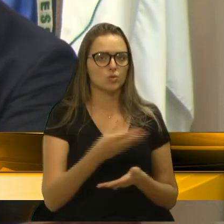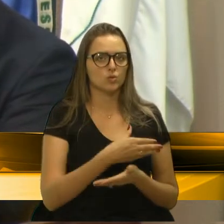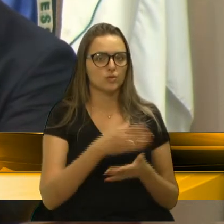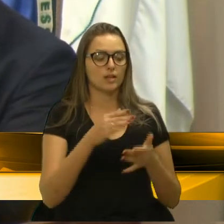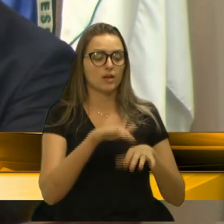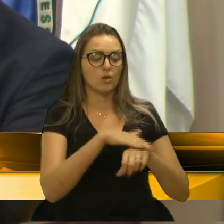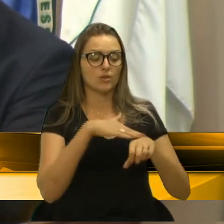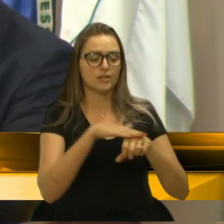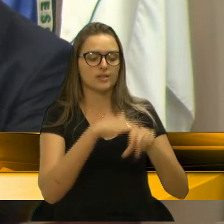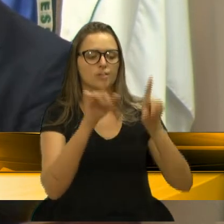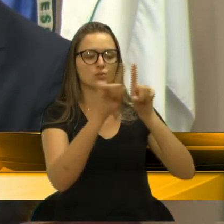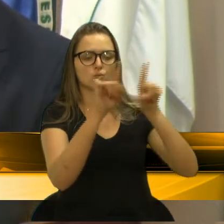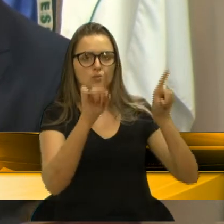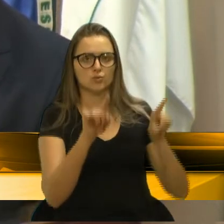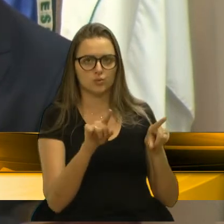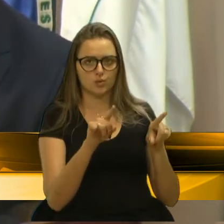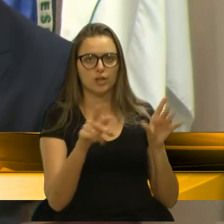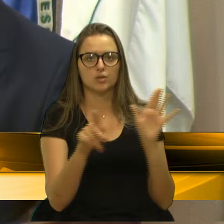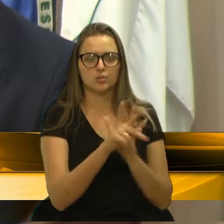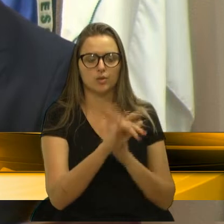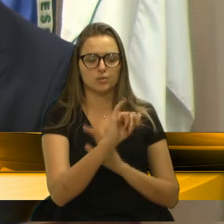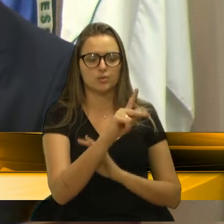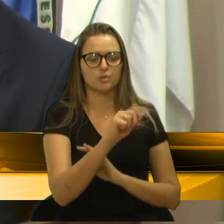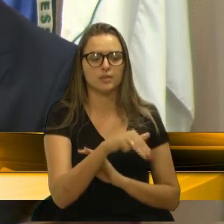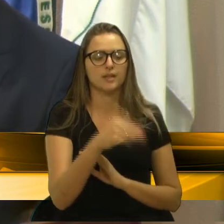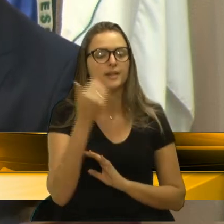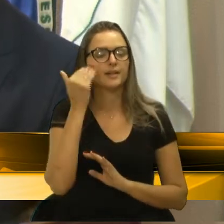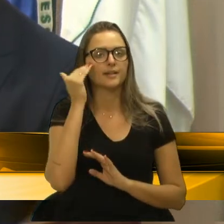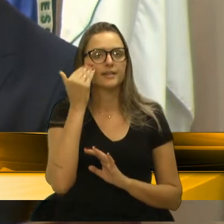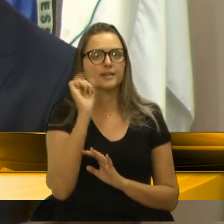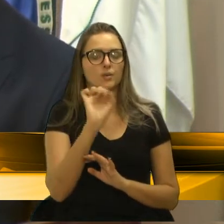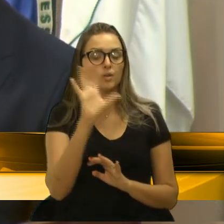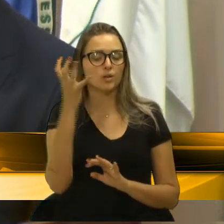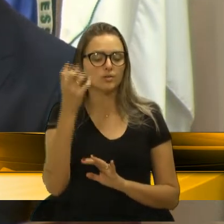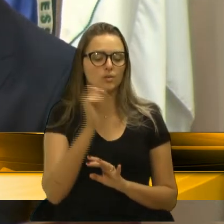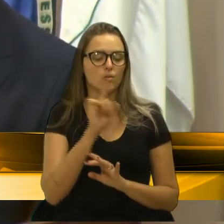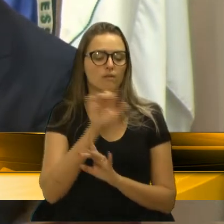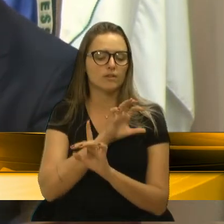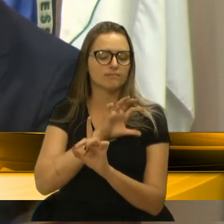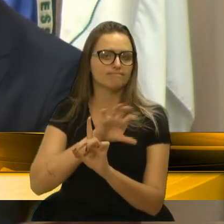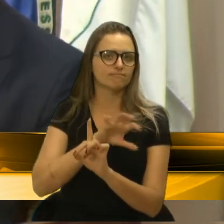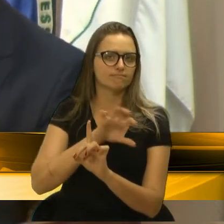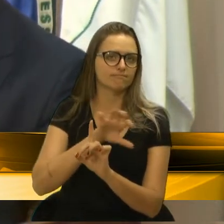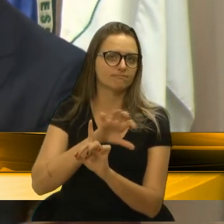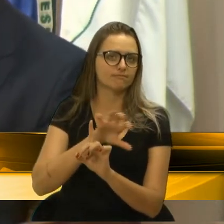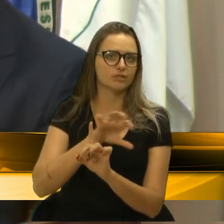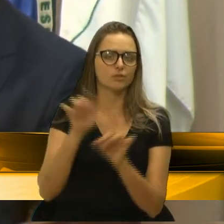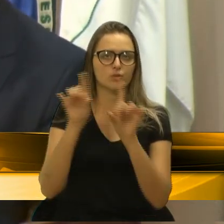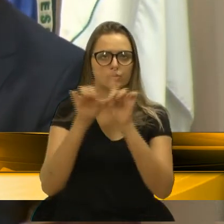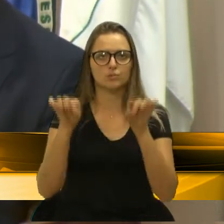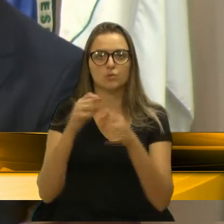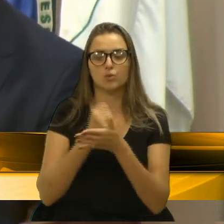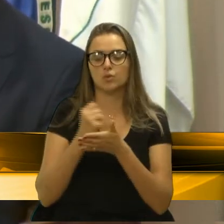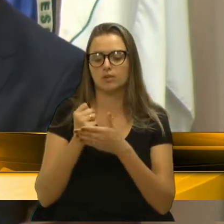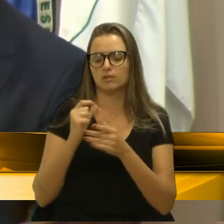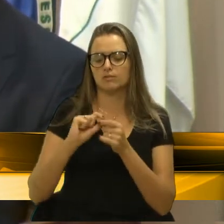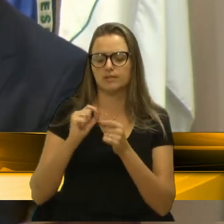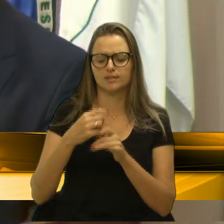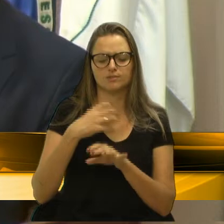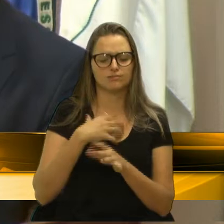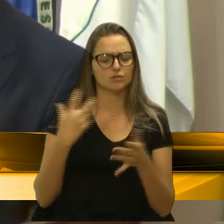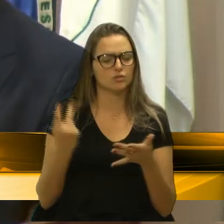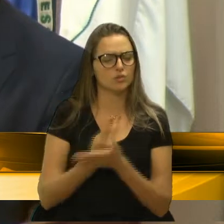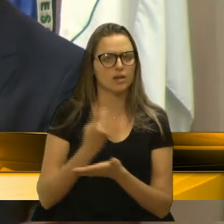servidores, tentando entender o que aconteceu, que tipo de pressão foi feita para que esse contrato fosse feito dessa forma totalmente